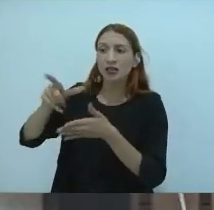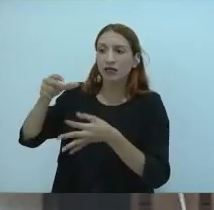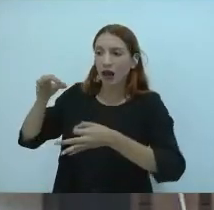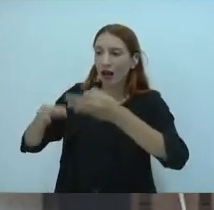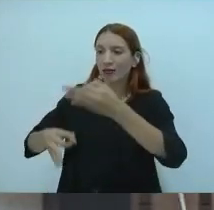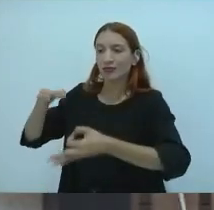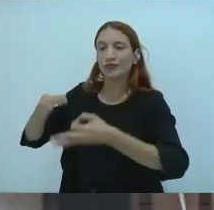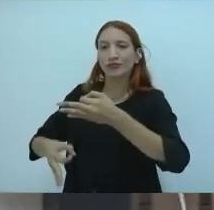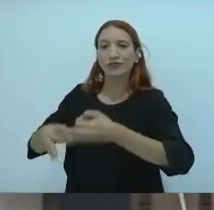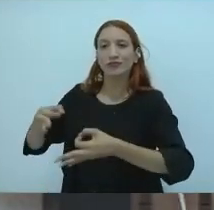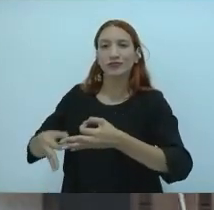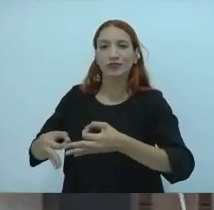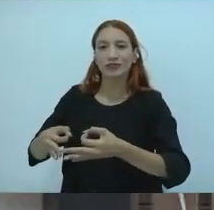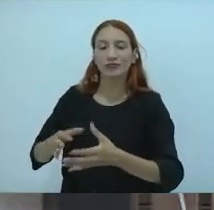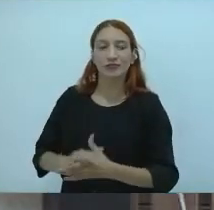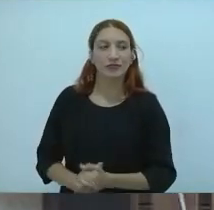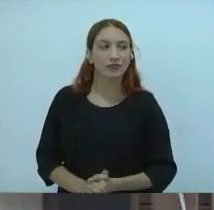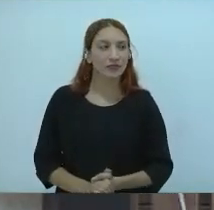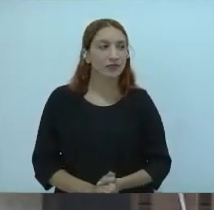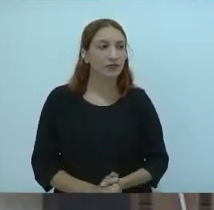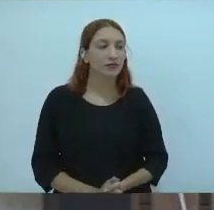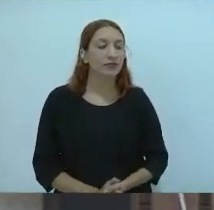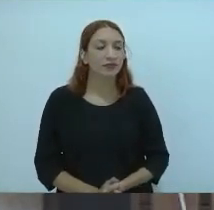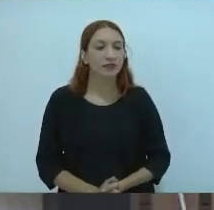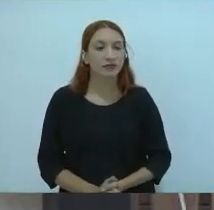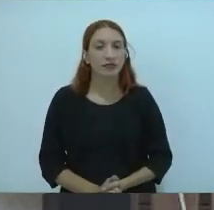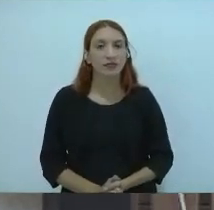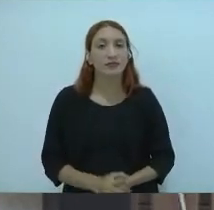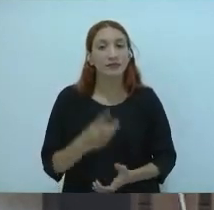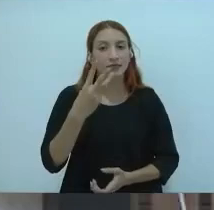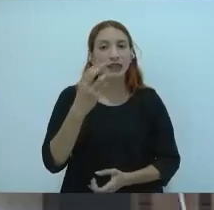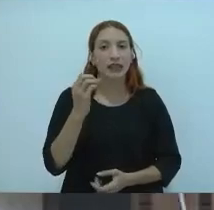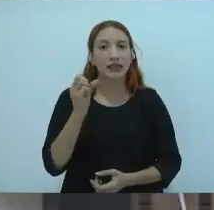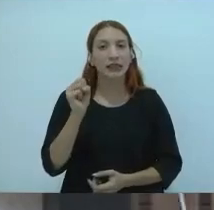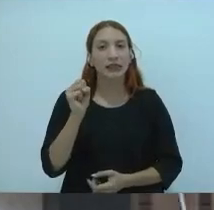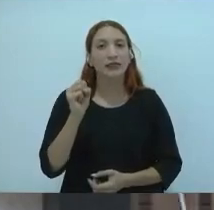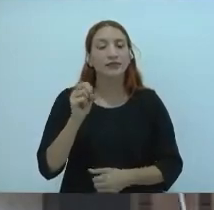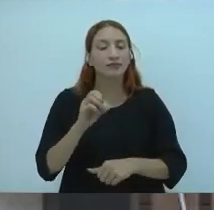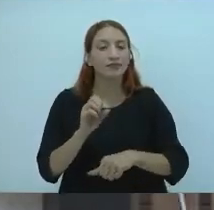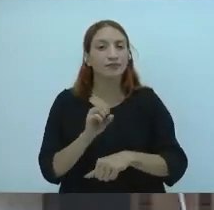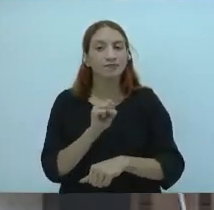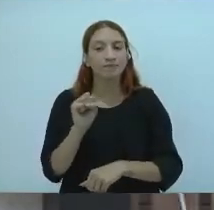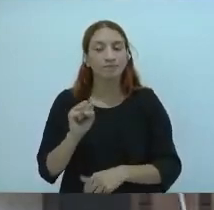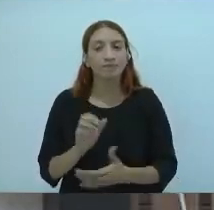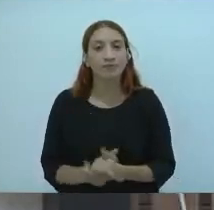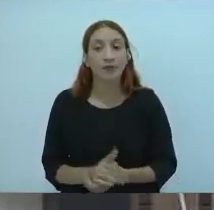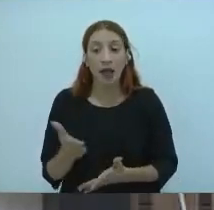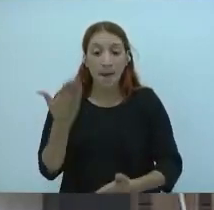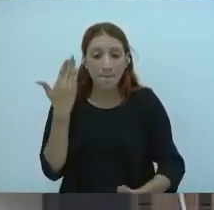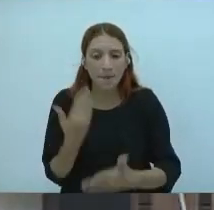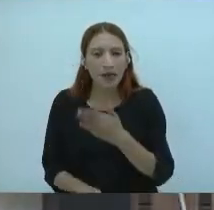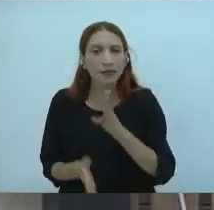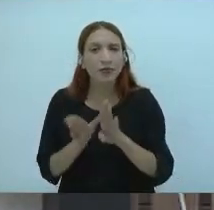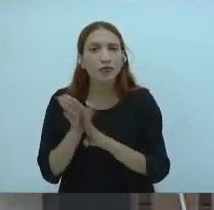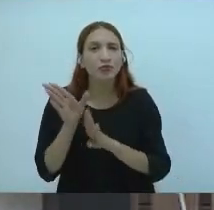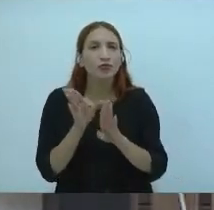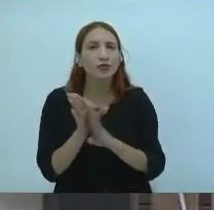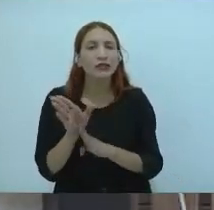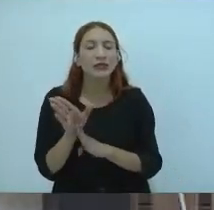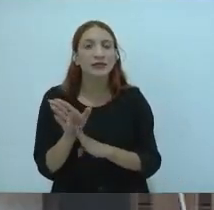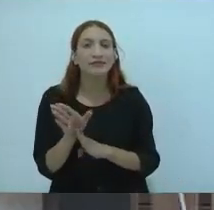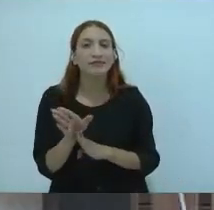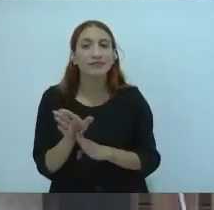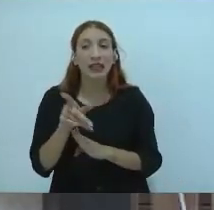que 30 segundos por favor reprovado pelo próprio conselho que